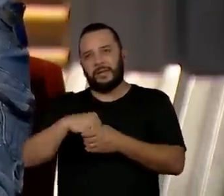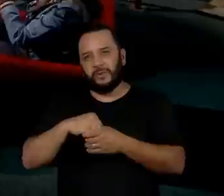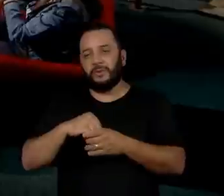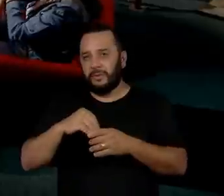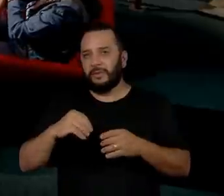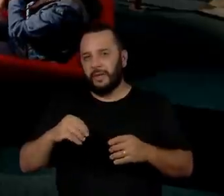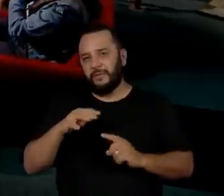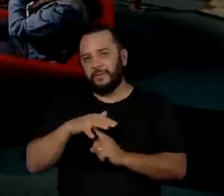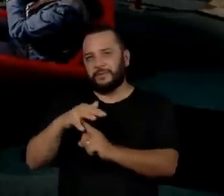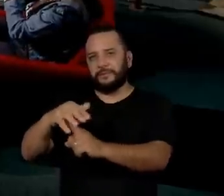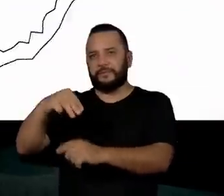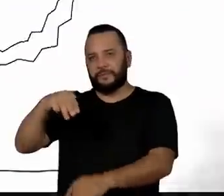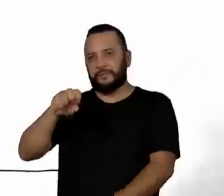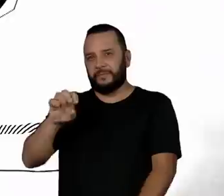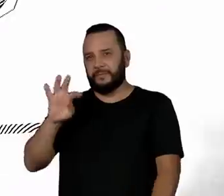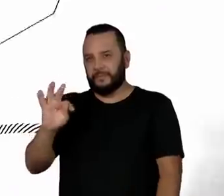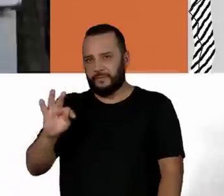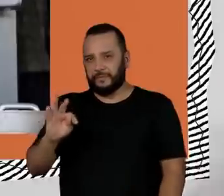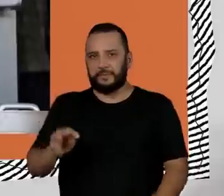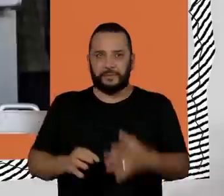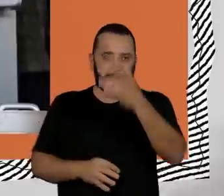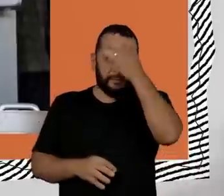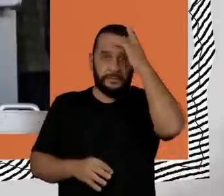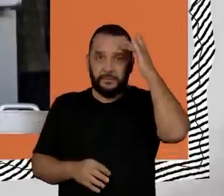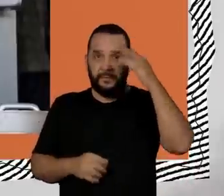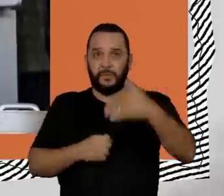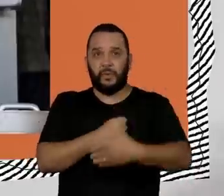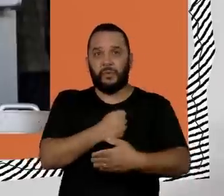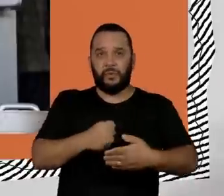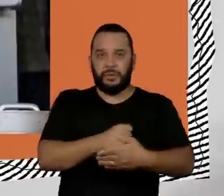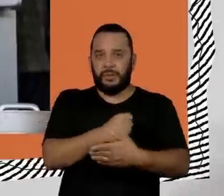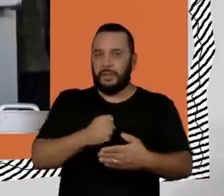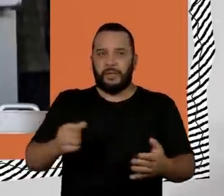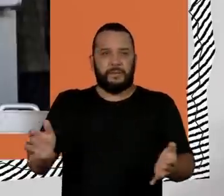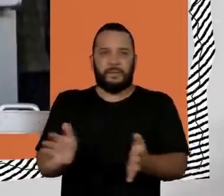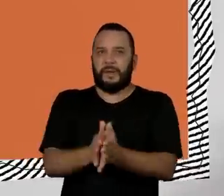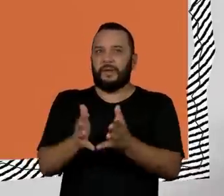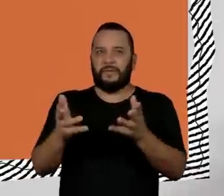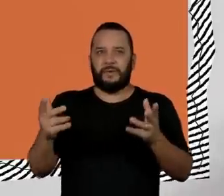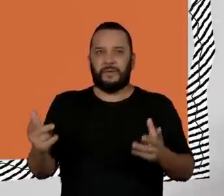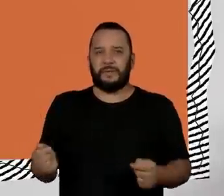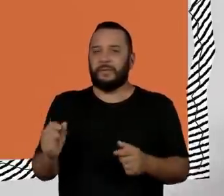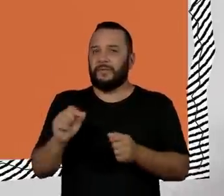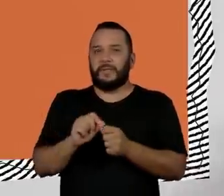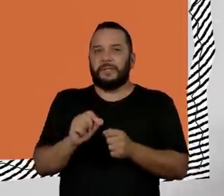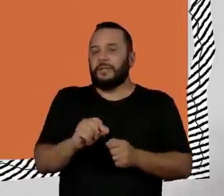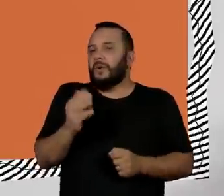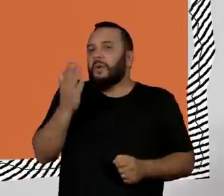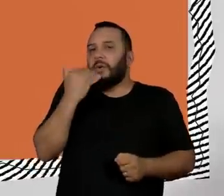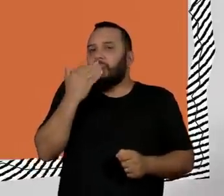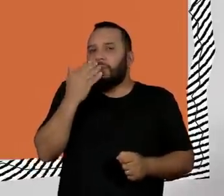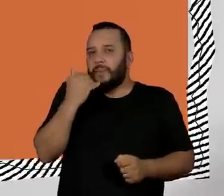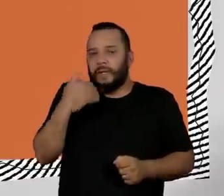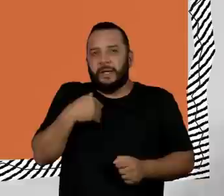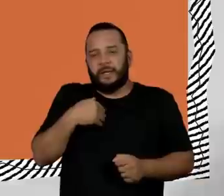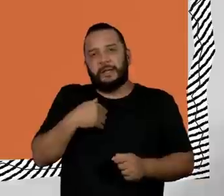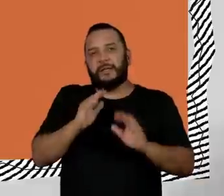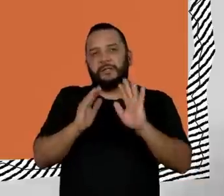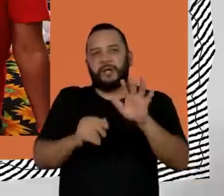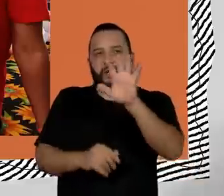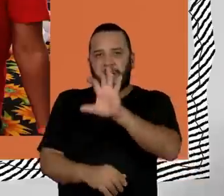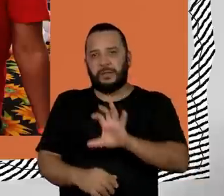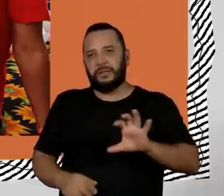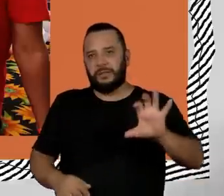aí aquelas aqueles cozinheiros aquelas cozinheiras maravilhosas fazendo comida de todas as regiões